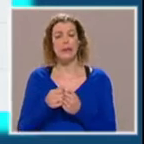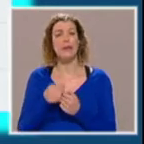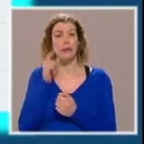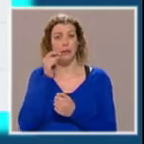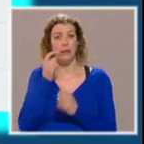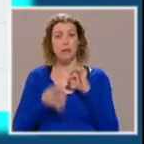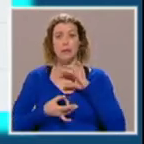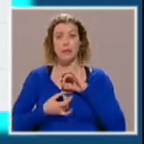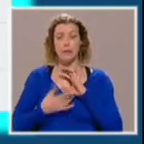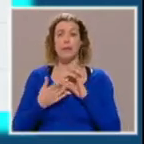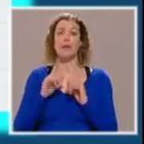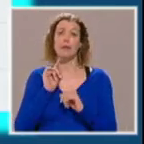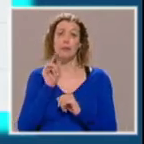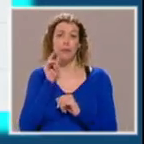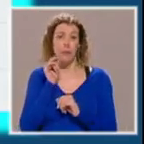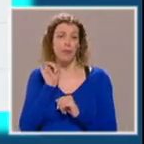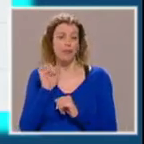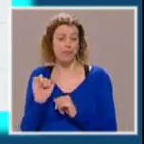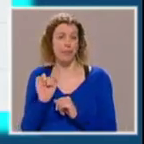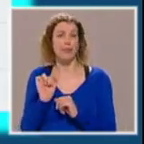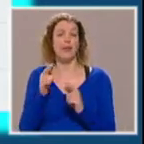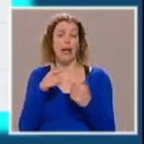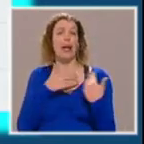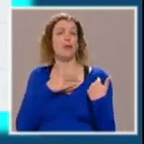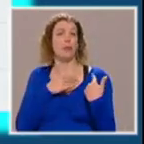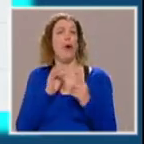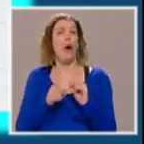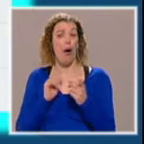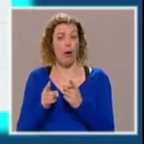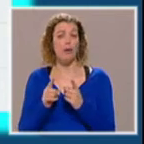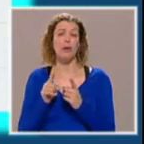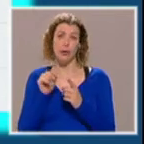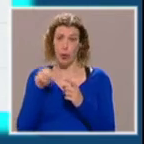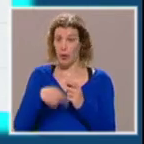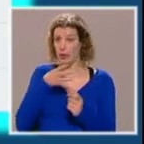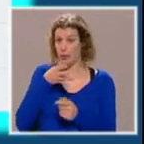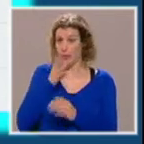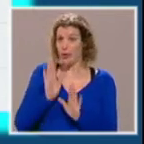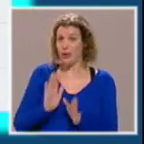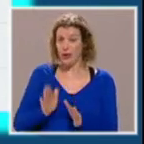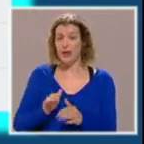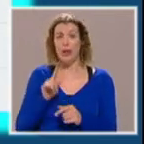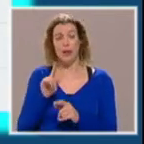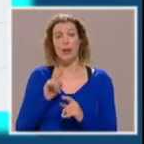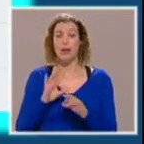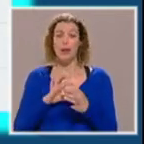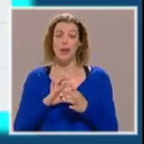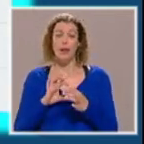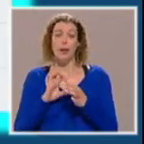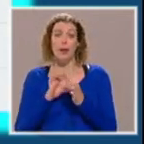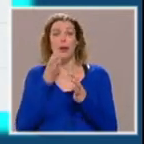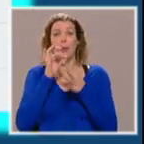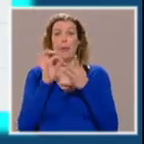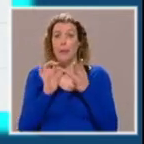é a testosterona. Estas hormonas são responsáveis, também como já focámos hoje, pelo desenvolvimento dos caracteres